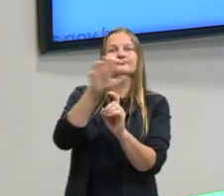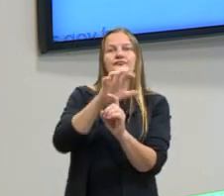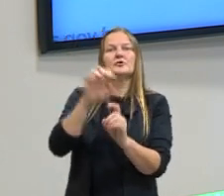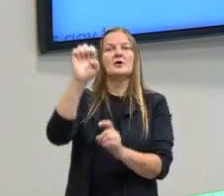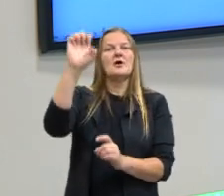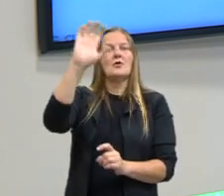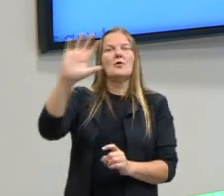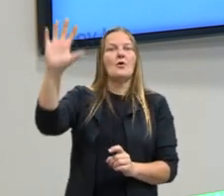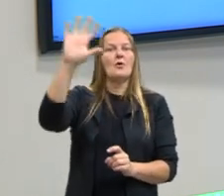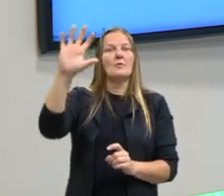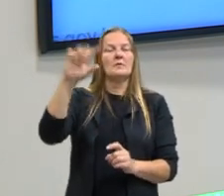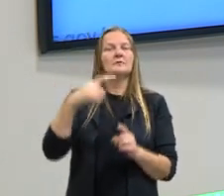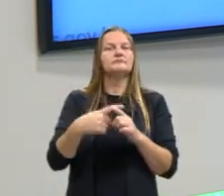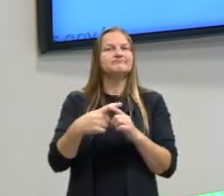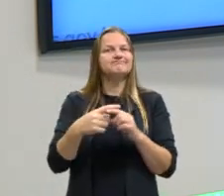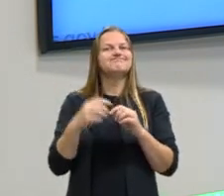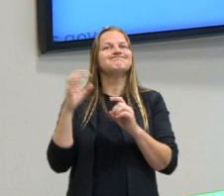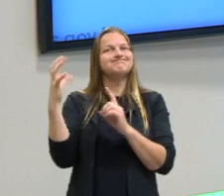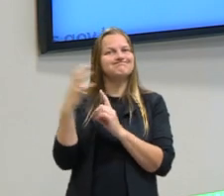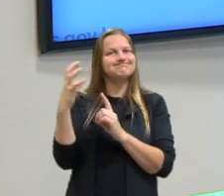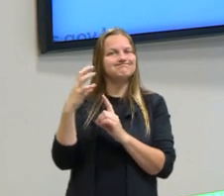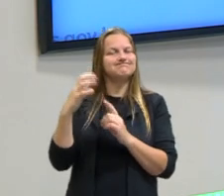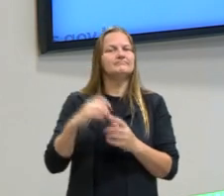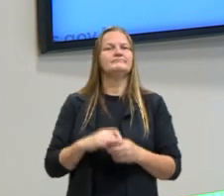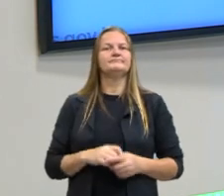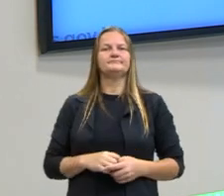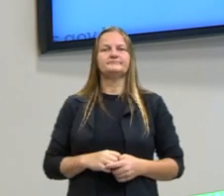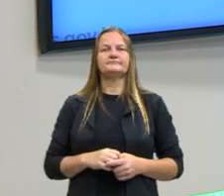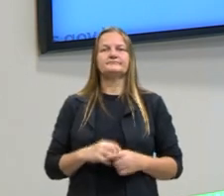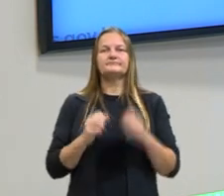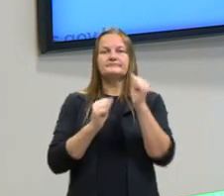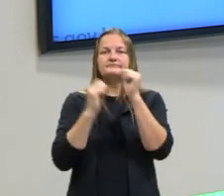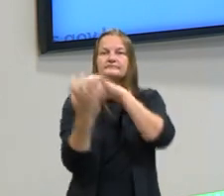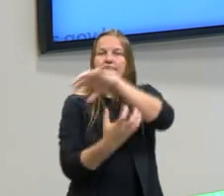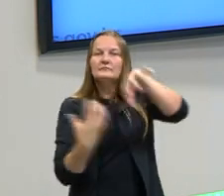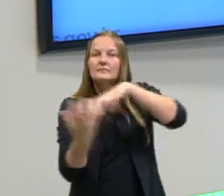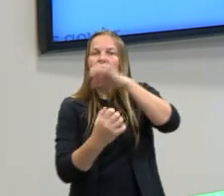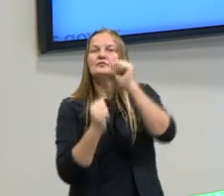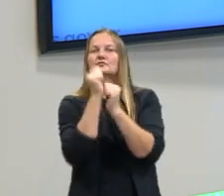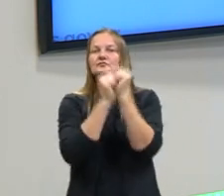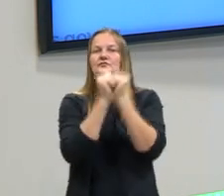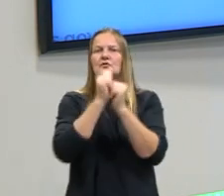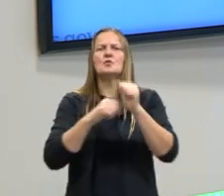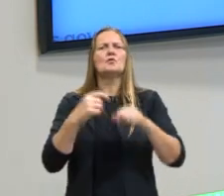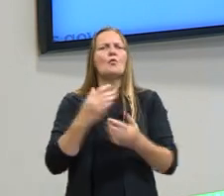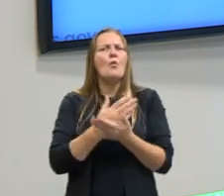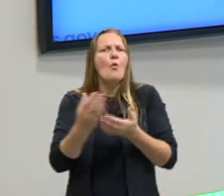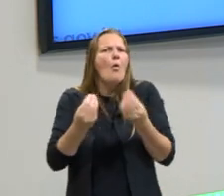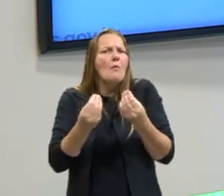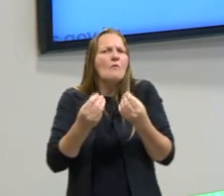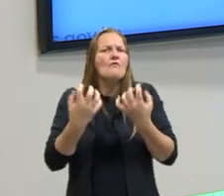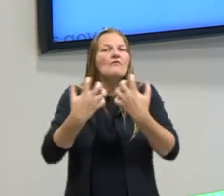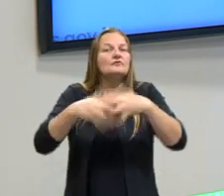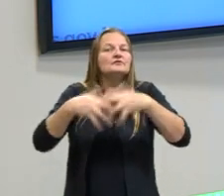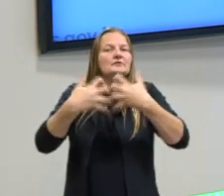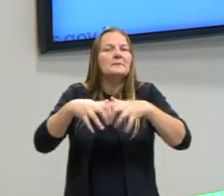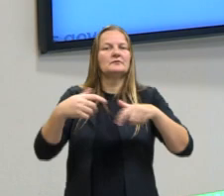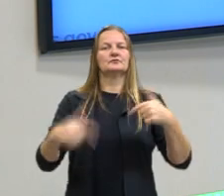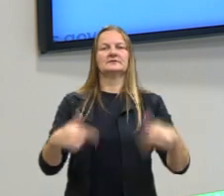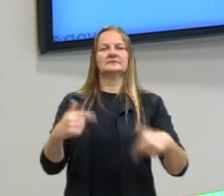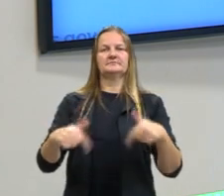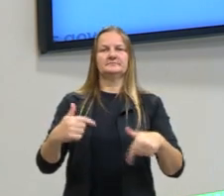então ele vem muito a questão da da Revolução Industrial e o trabalho quando o ele do querem ver o